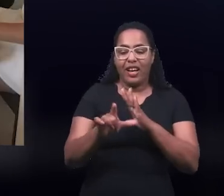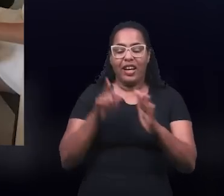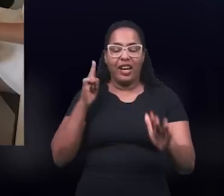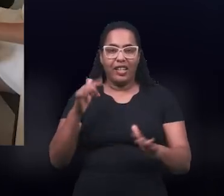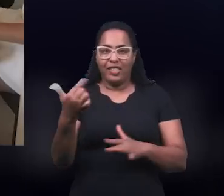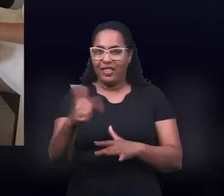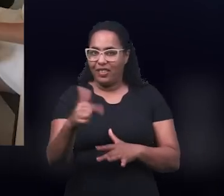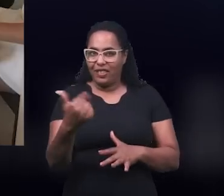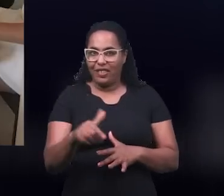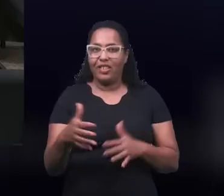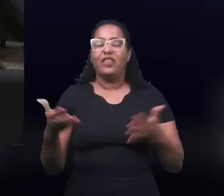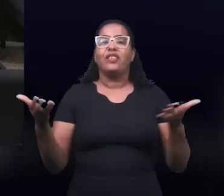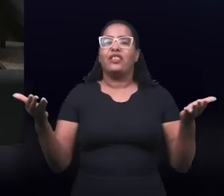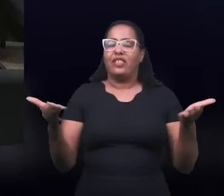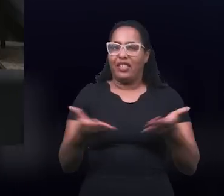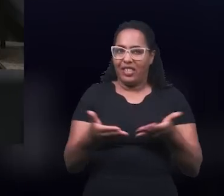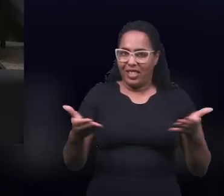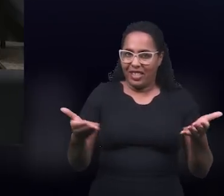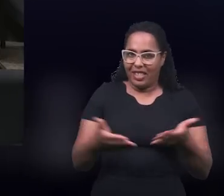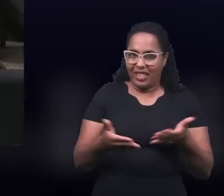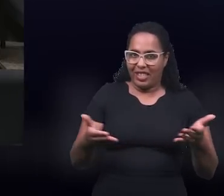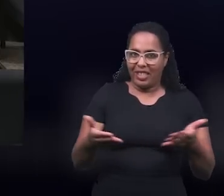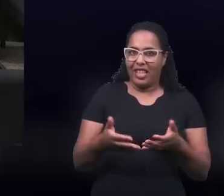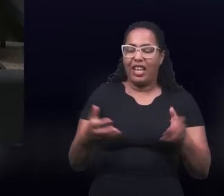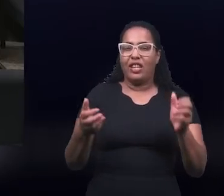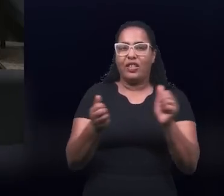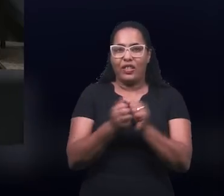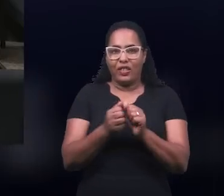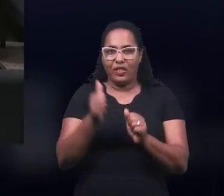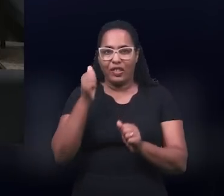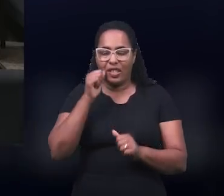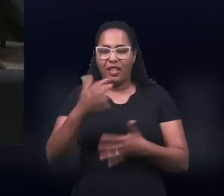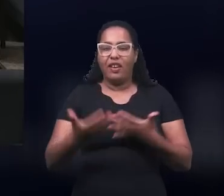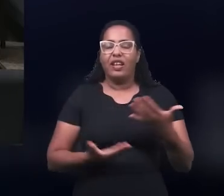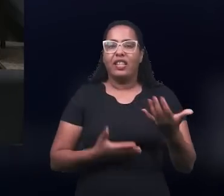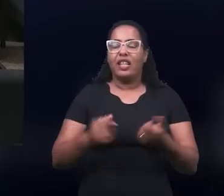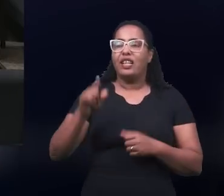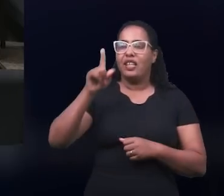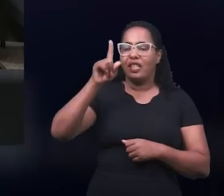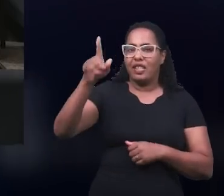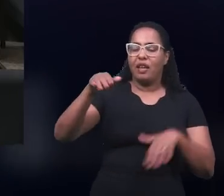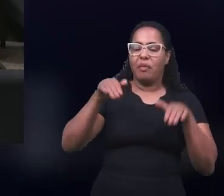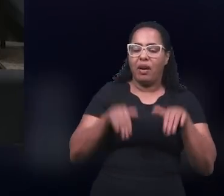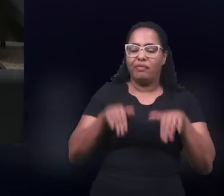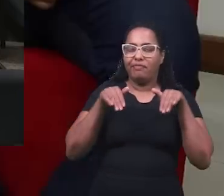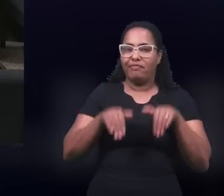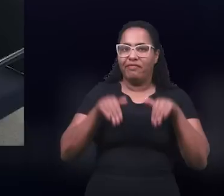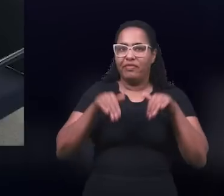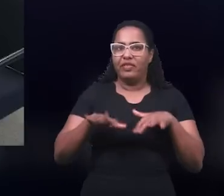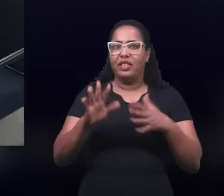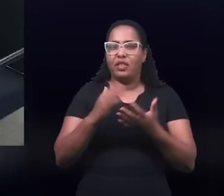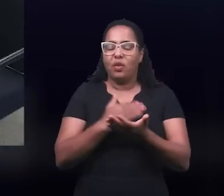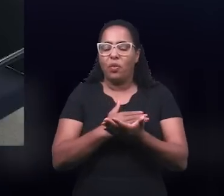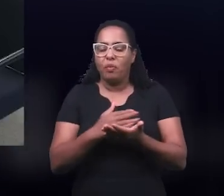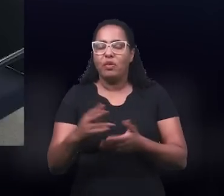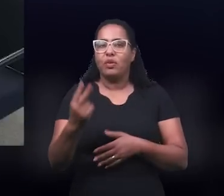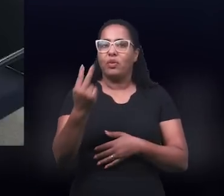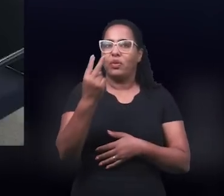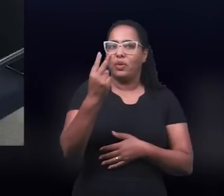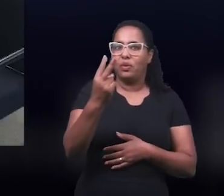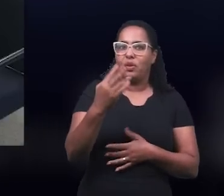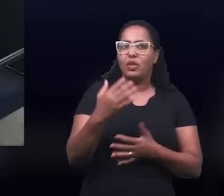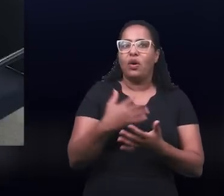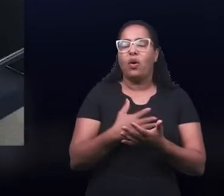senhoras antes, né? E hoje nós fazemos a reunião juntamente com as irmãs da Austrália. Então, assim, começou com